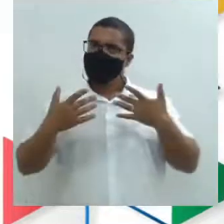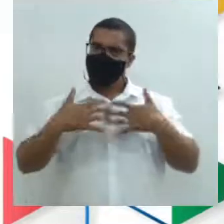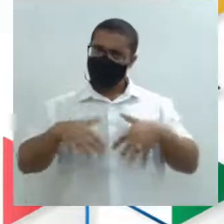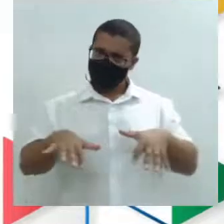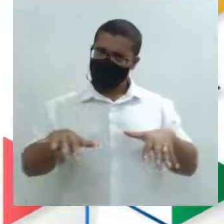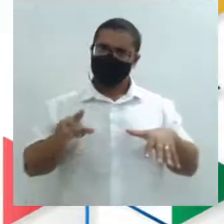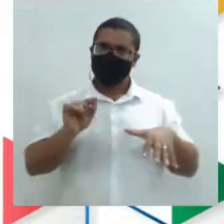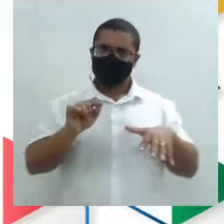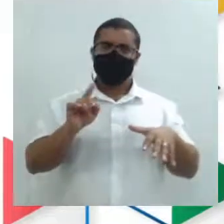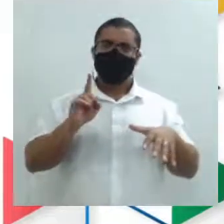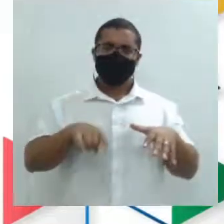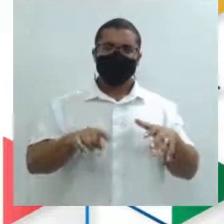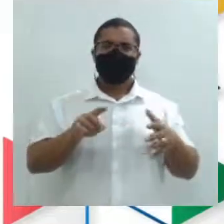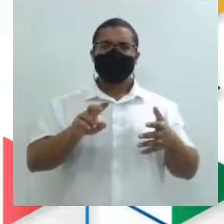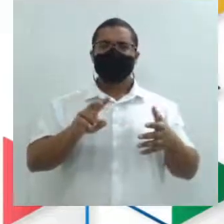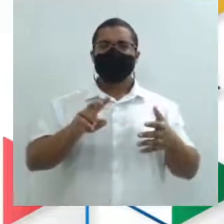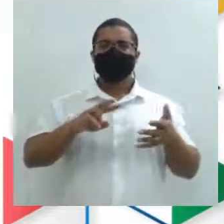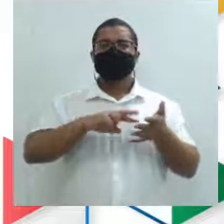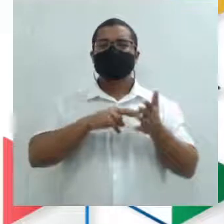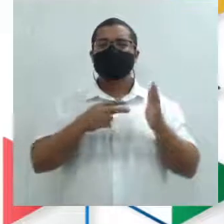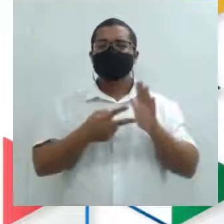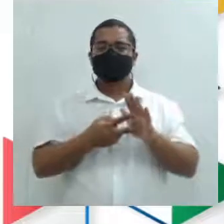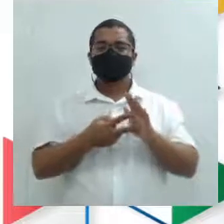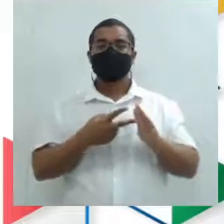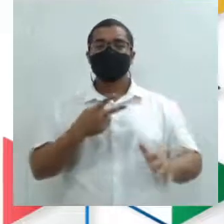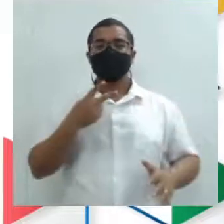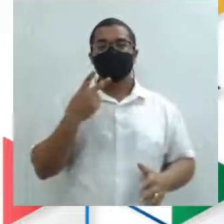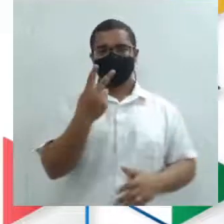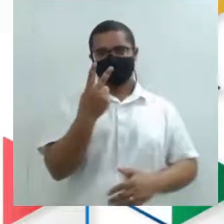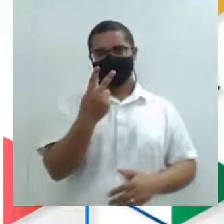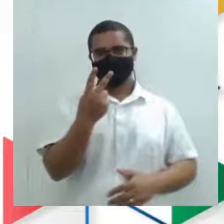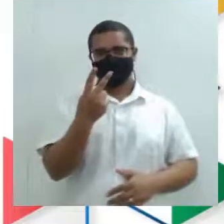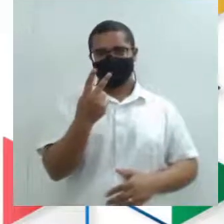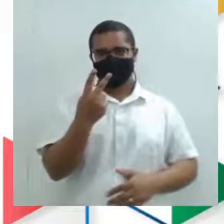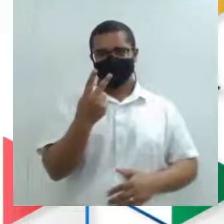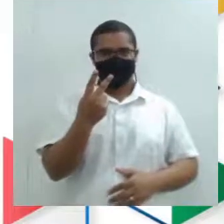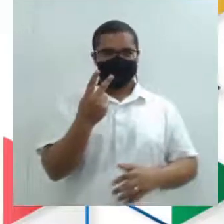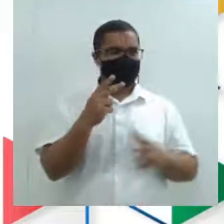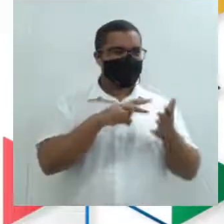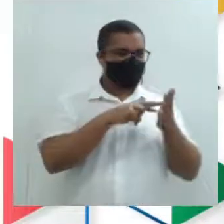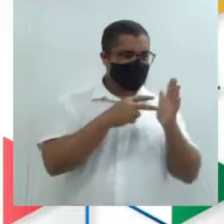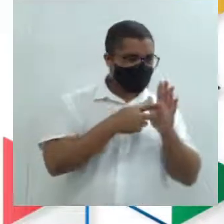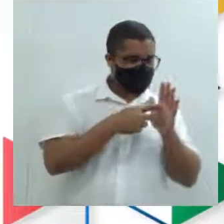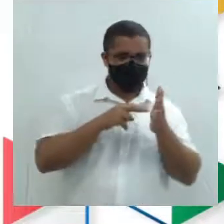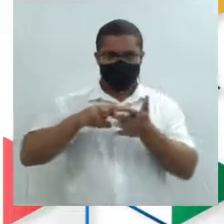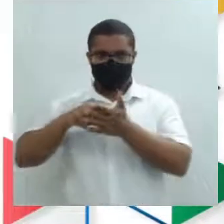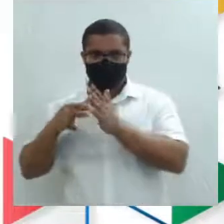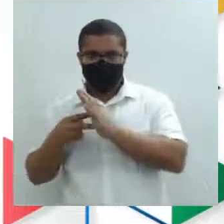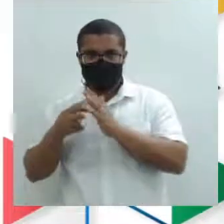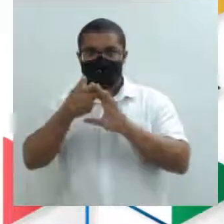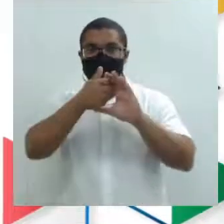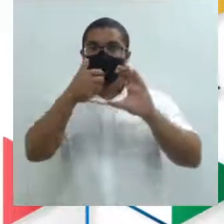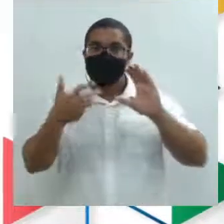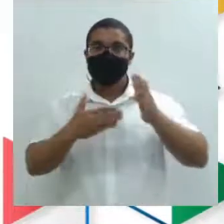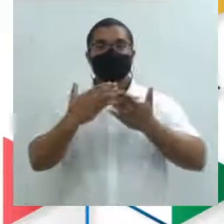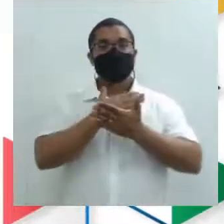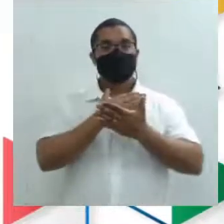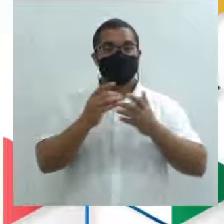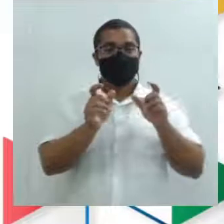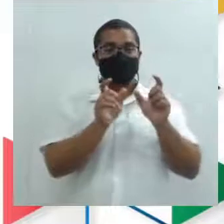é ambíguo. É a duplicidade de sentidos, característica de alguns